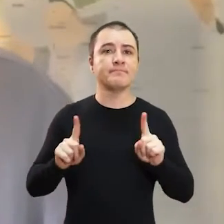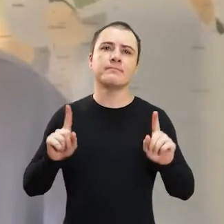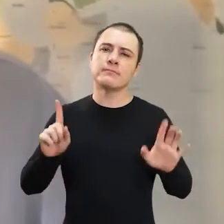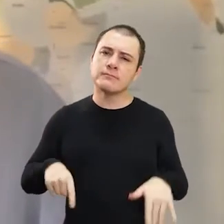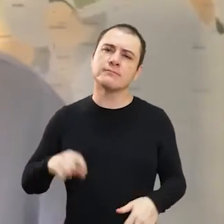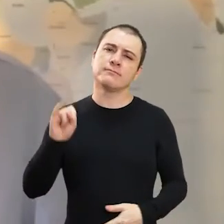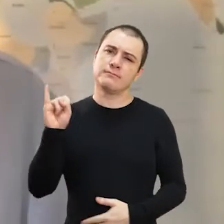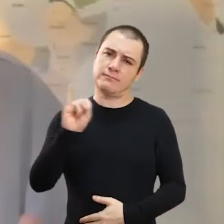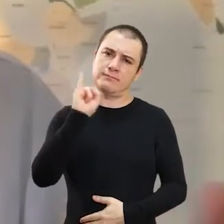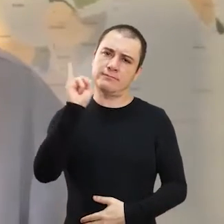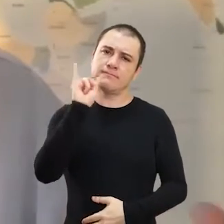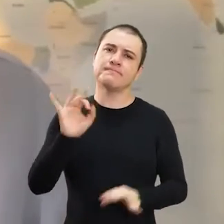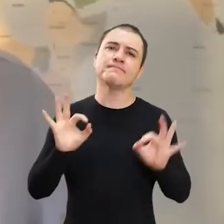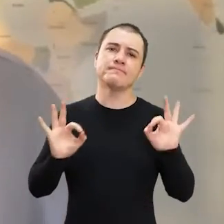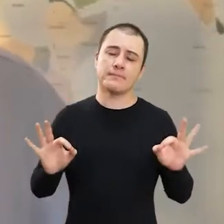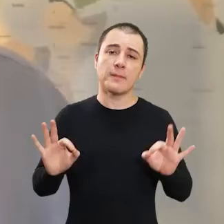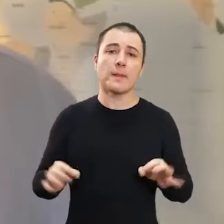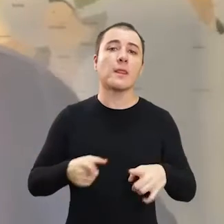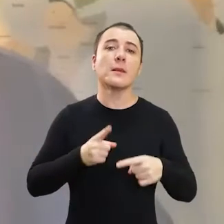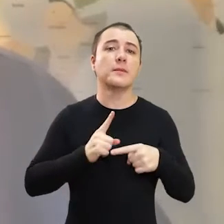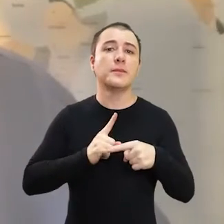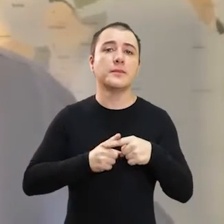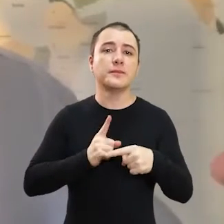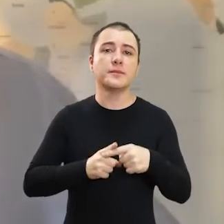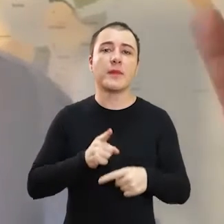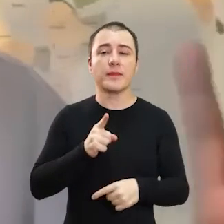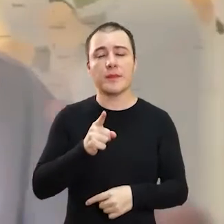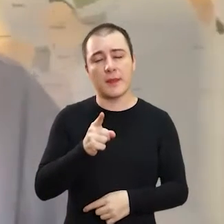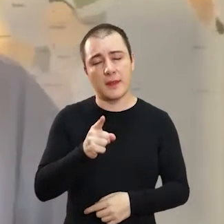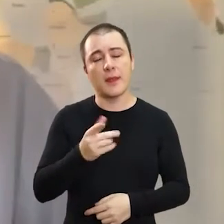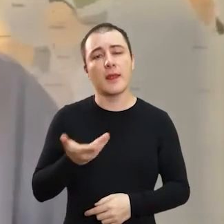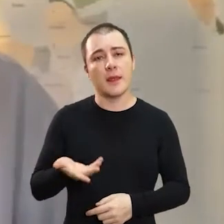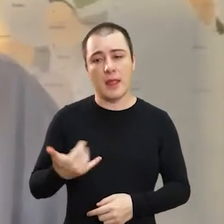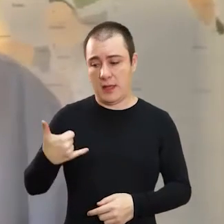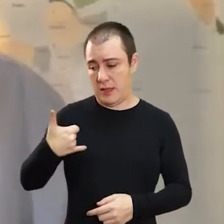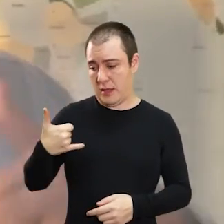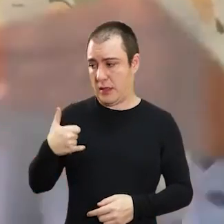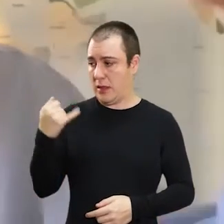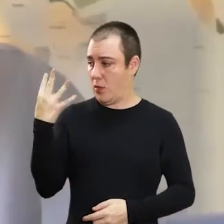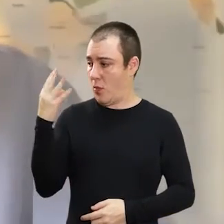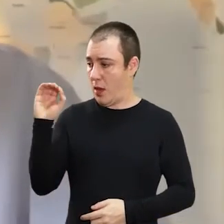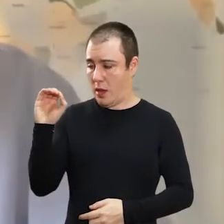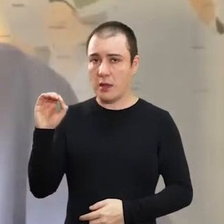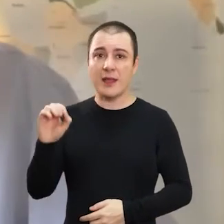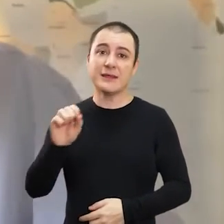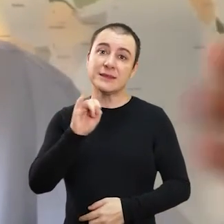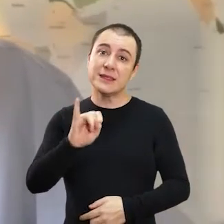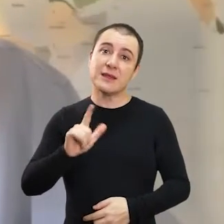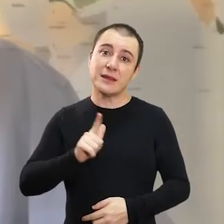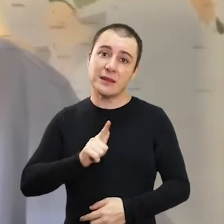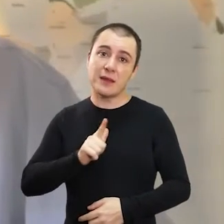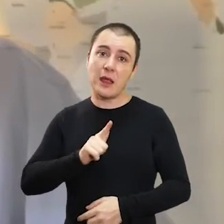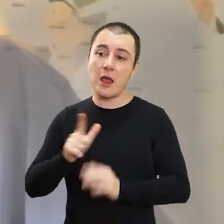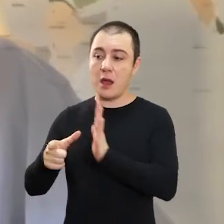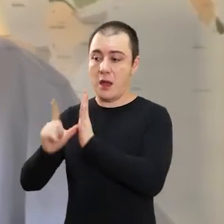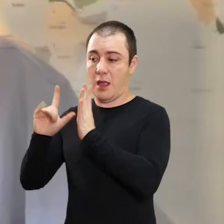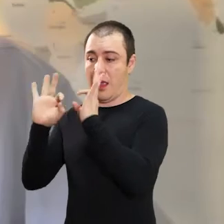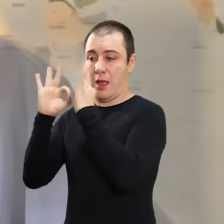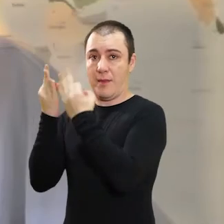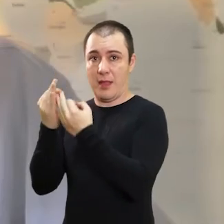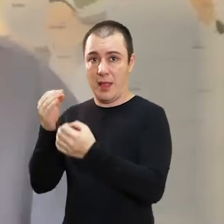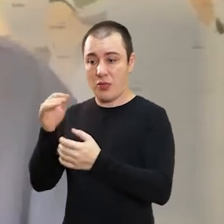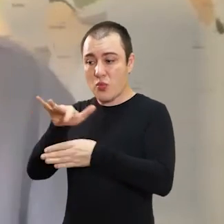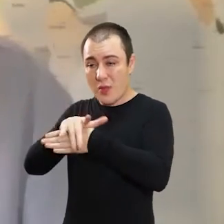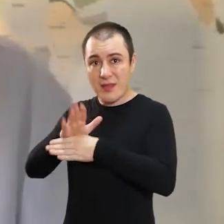isso que é a importância, você realmente 40 anos e fator de risco maior é um antecedente familiar,